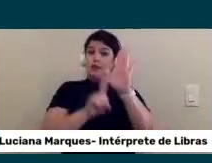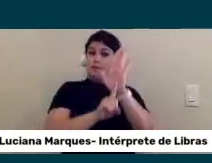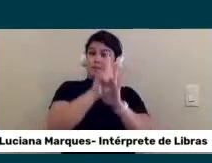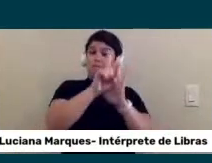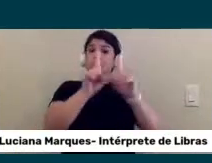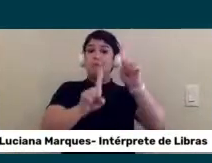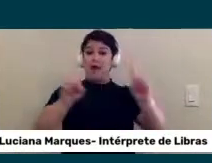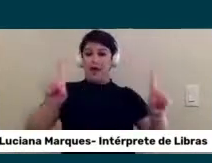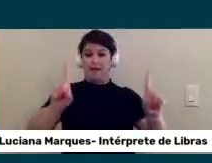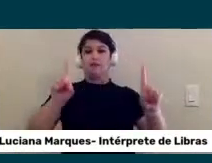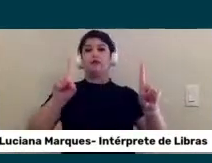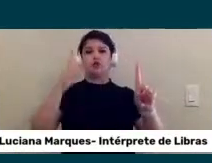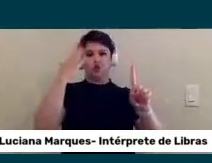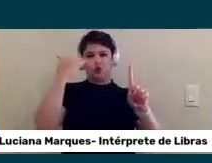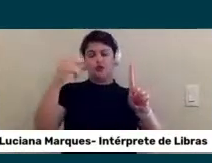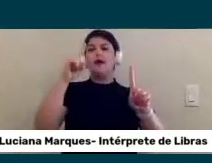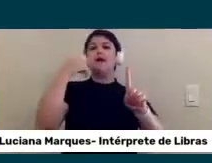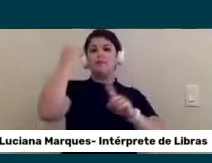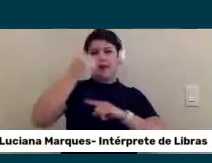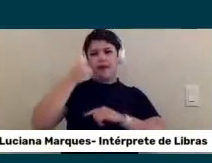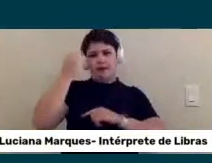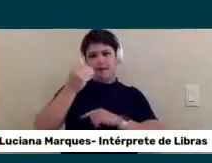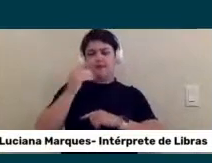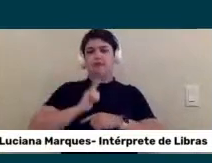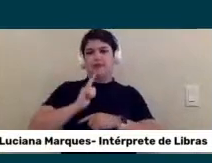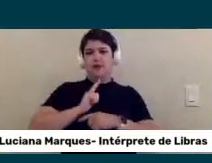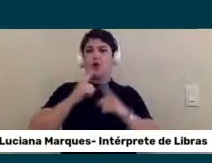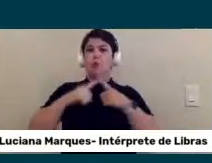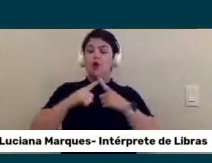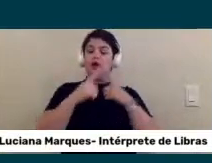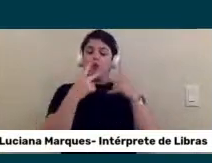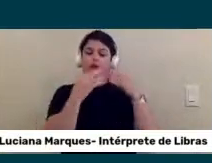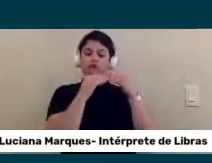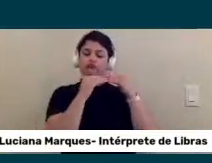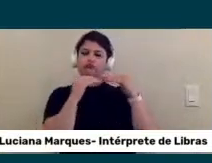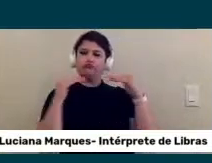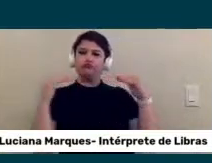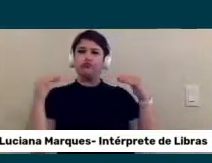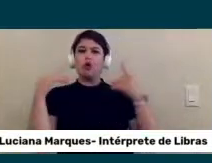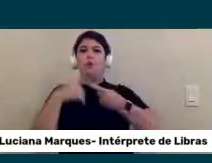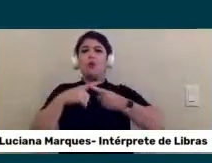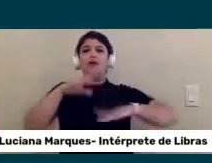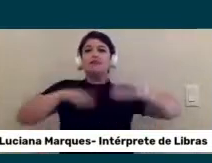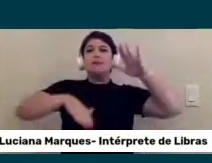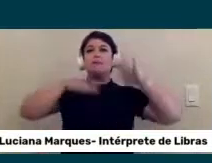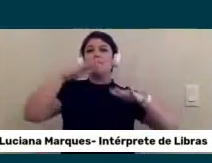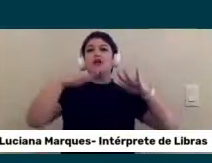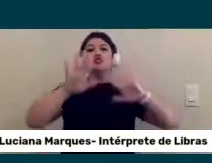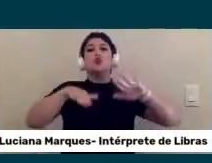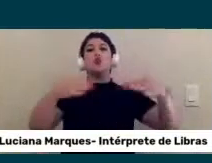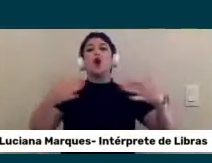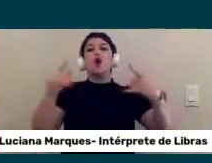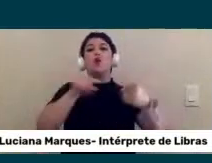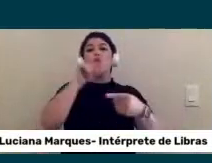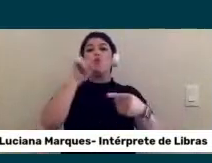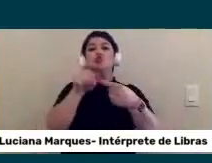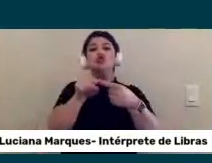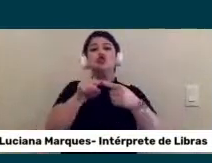uma métrica de experiência, né, alinhada com outras também. Mas depende muito do objetivo do produto naquele